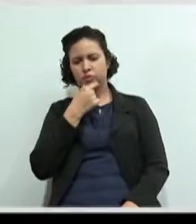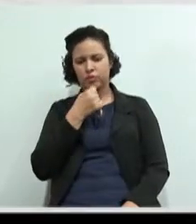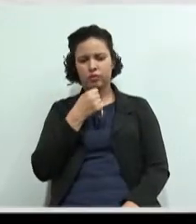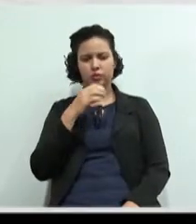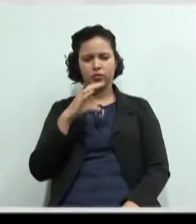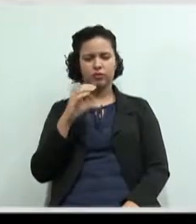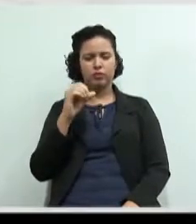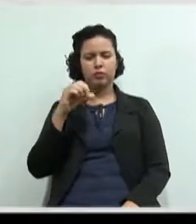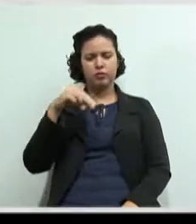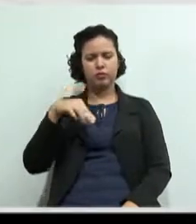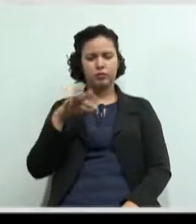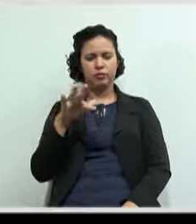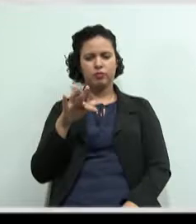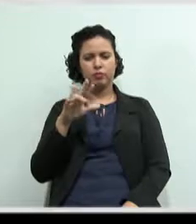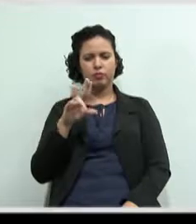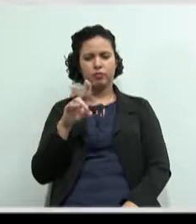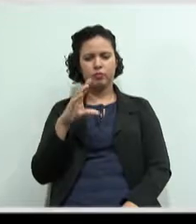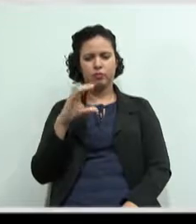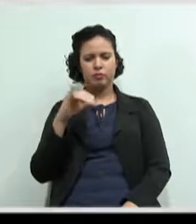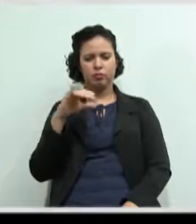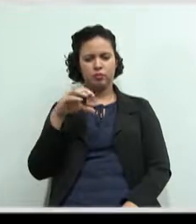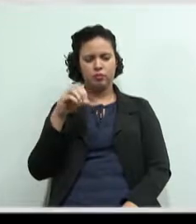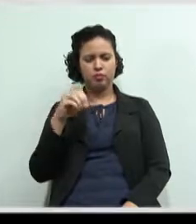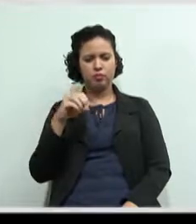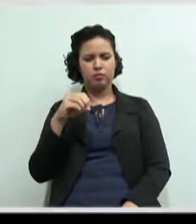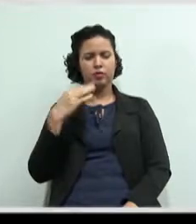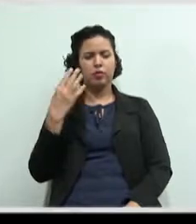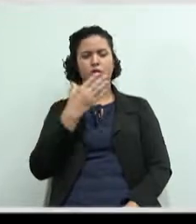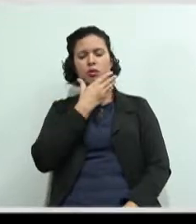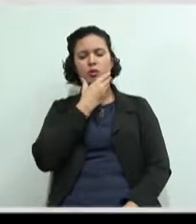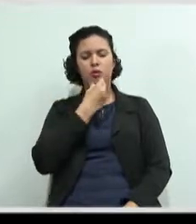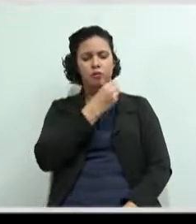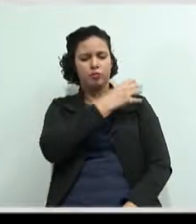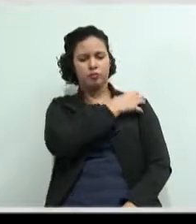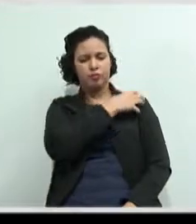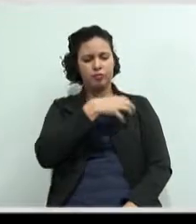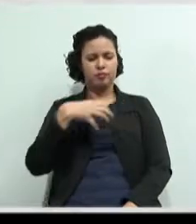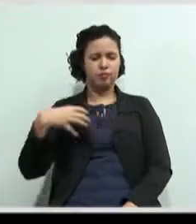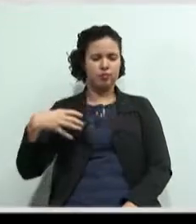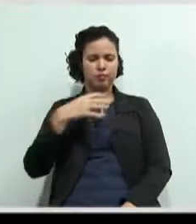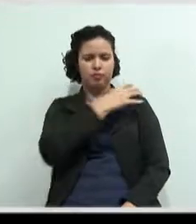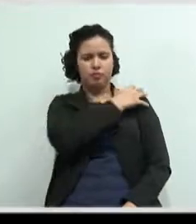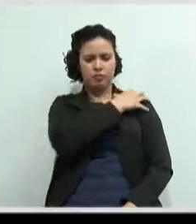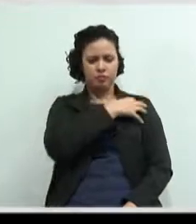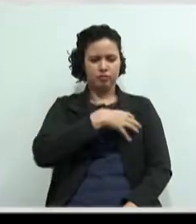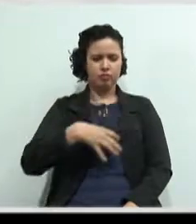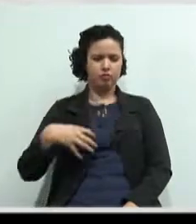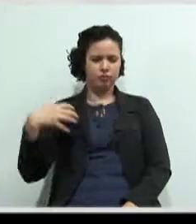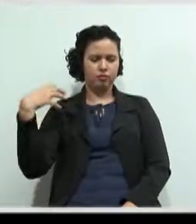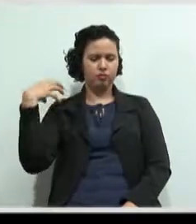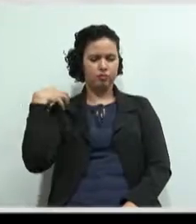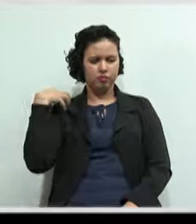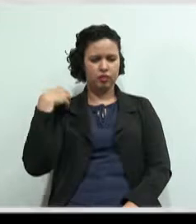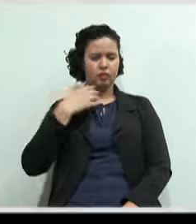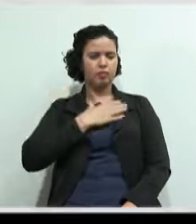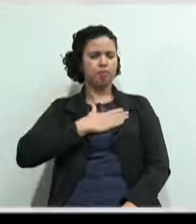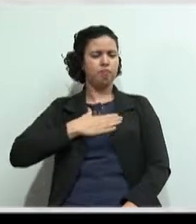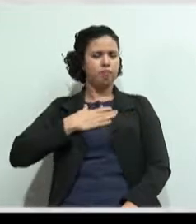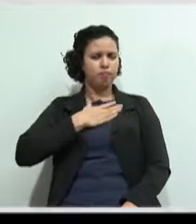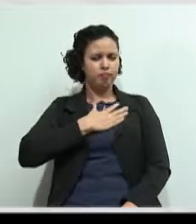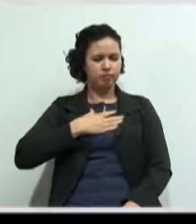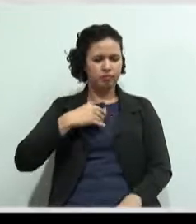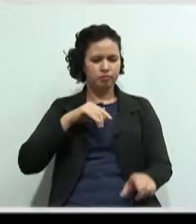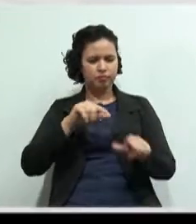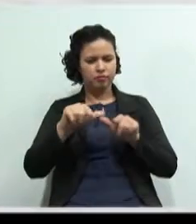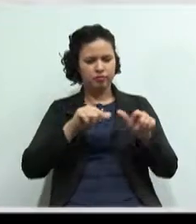lá, ó. Olha o que Aristóteles falou. O prazer no trabalho aperfeiçoa a obra.